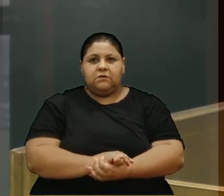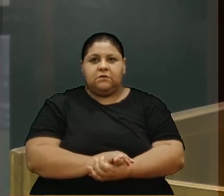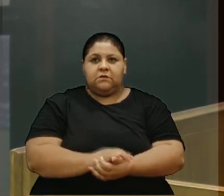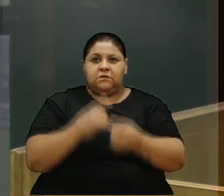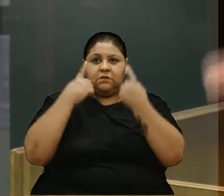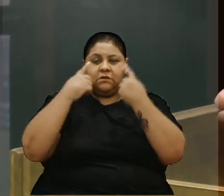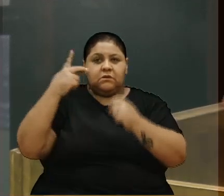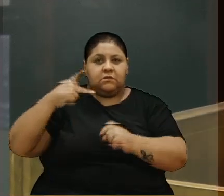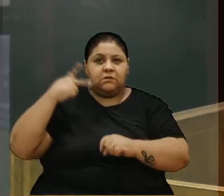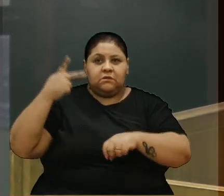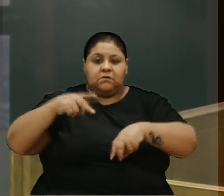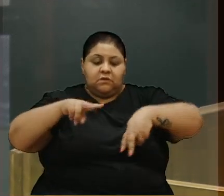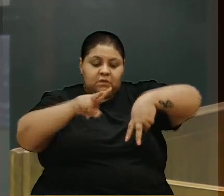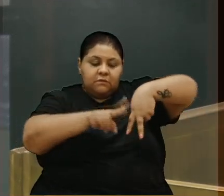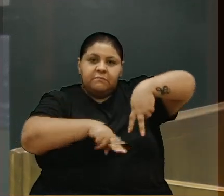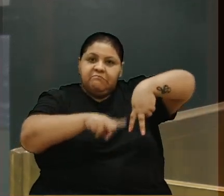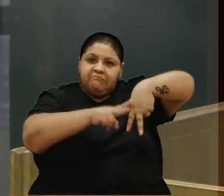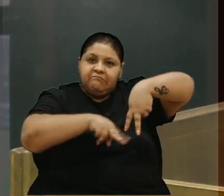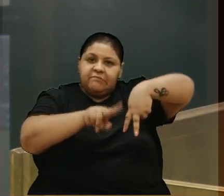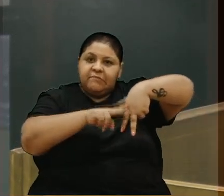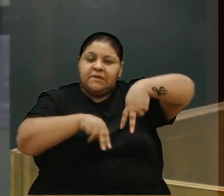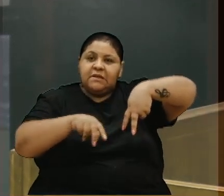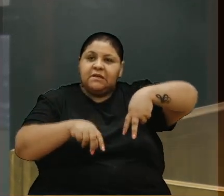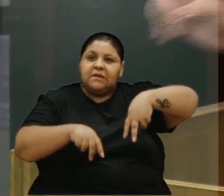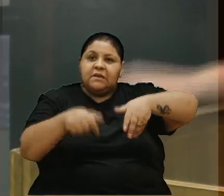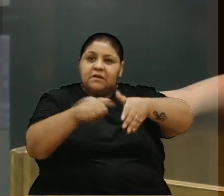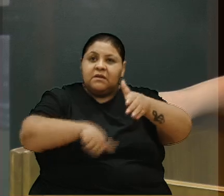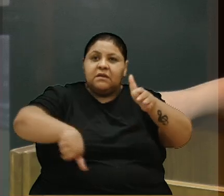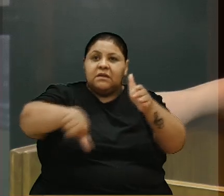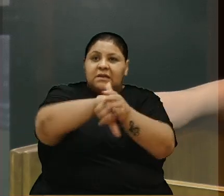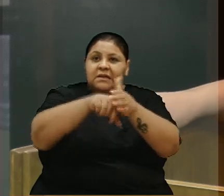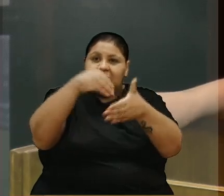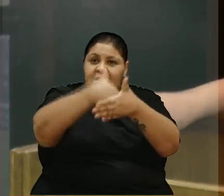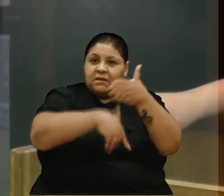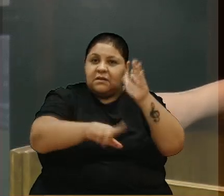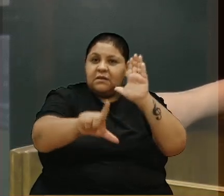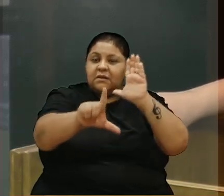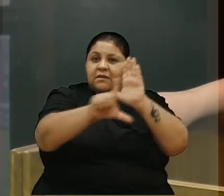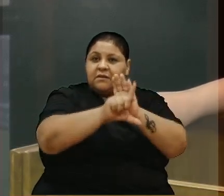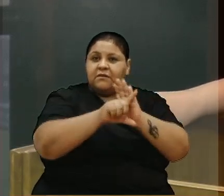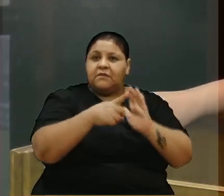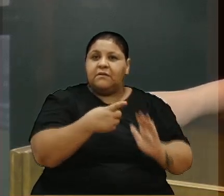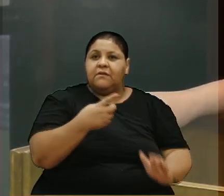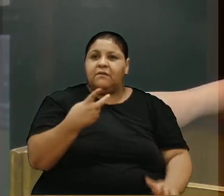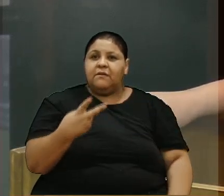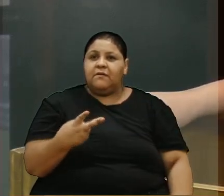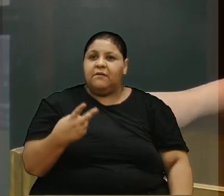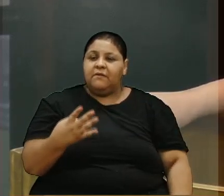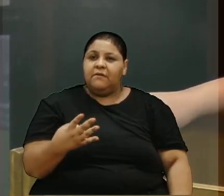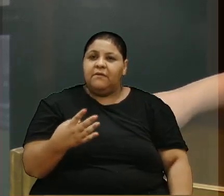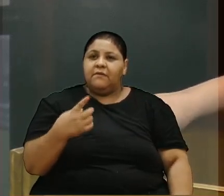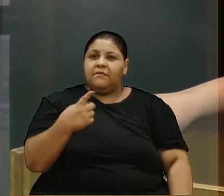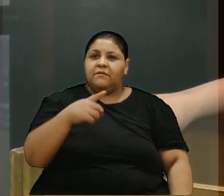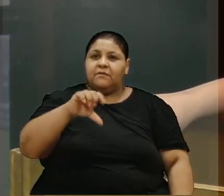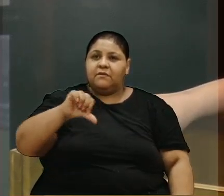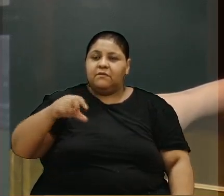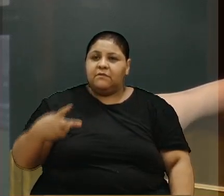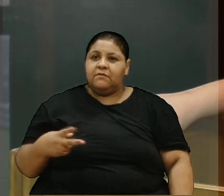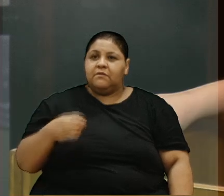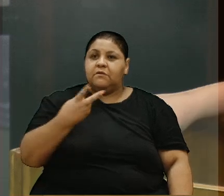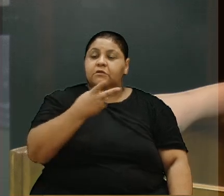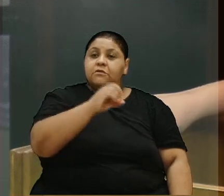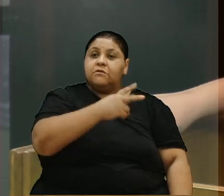Violência política de gênero é um crime tipificado por lei. A Lei 14.192 de